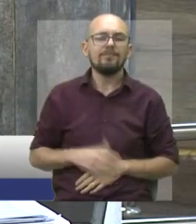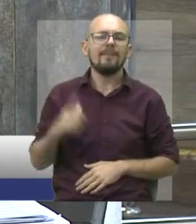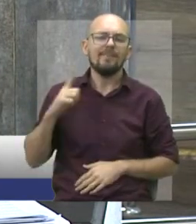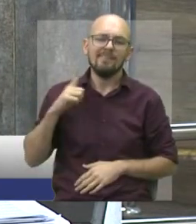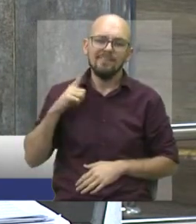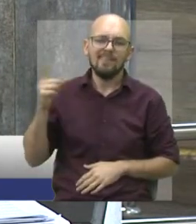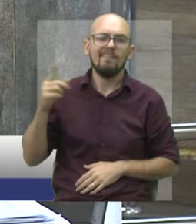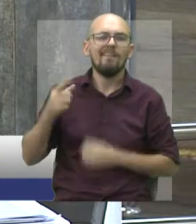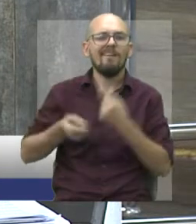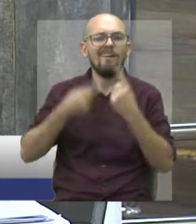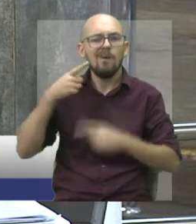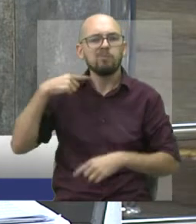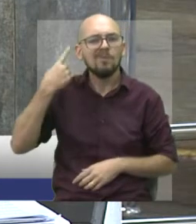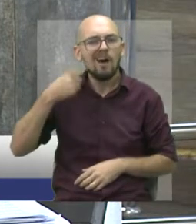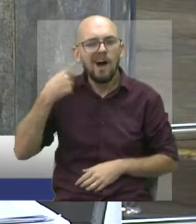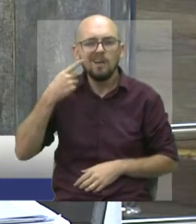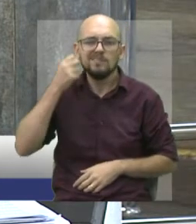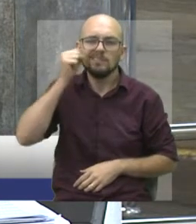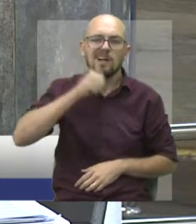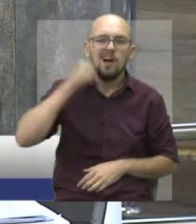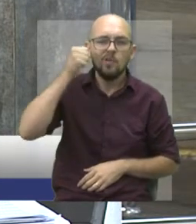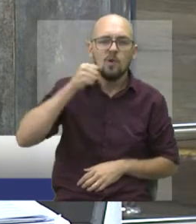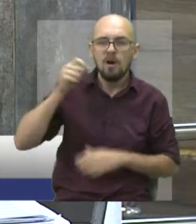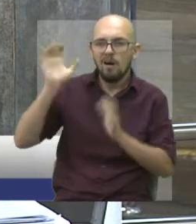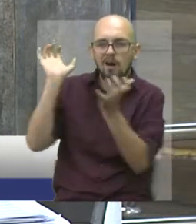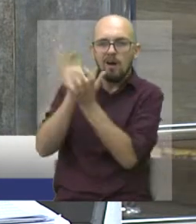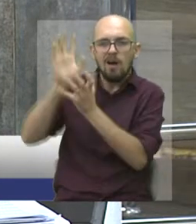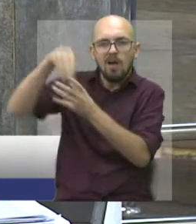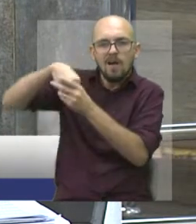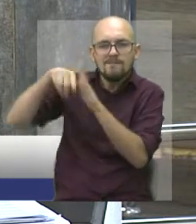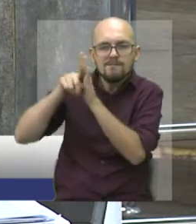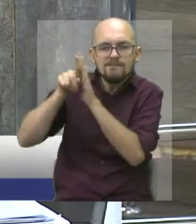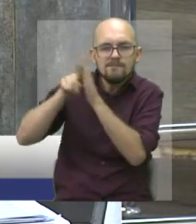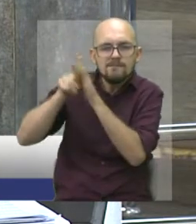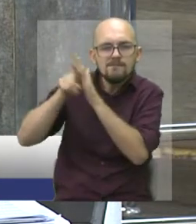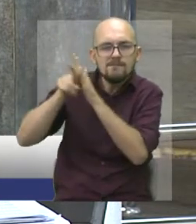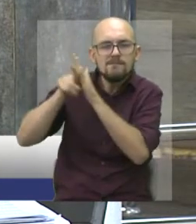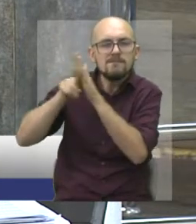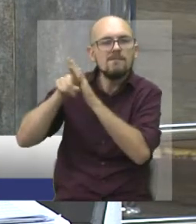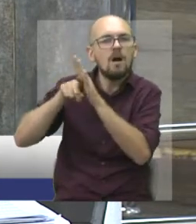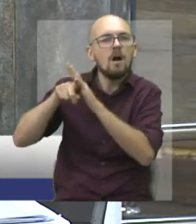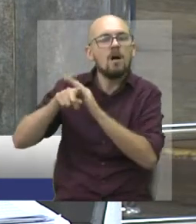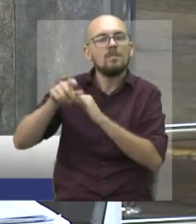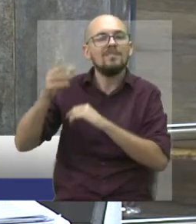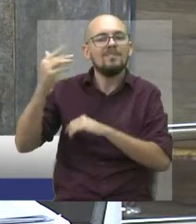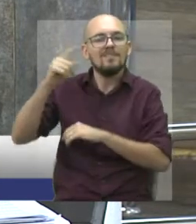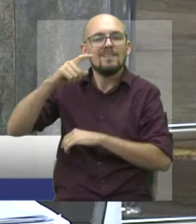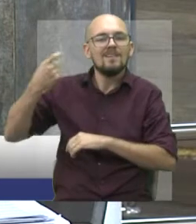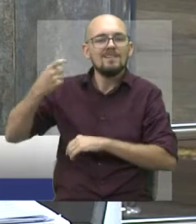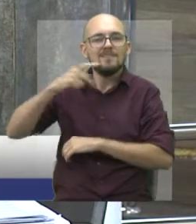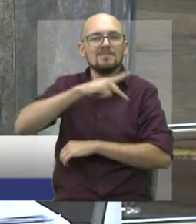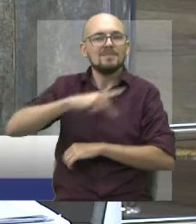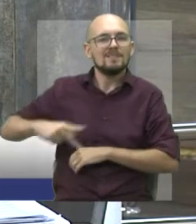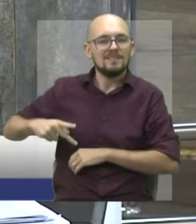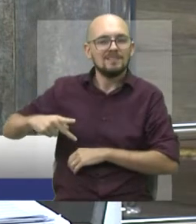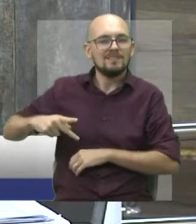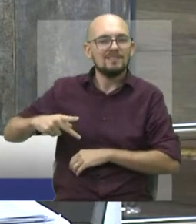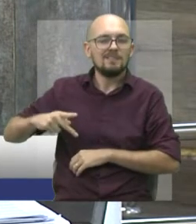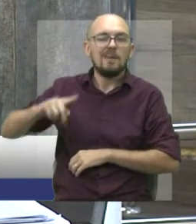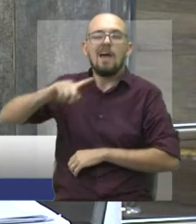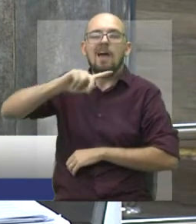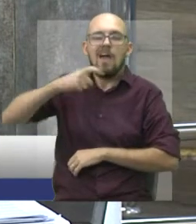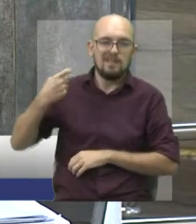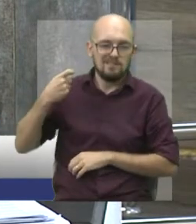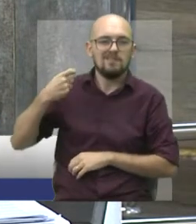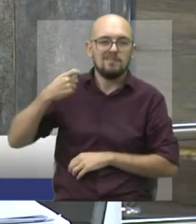Enquanto os deputados, senadores estavam com a investigação do nosso presidente, nosso não,